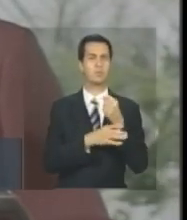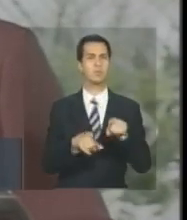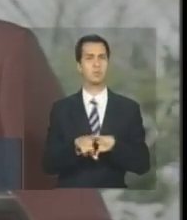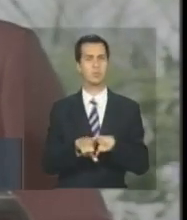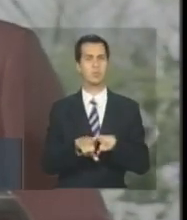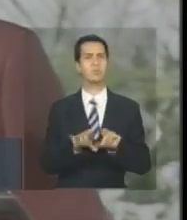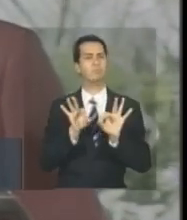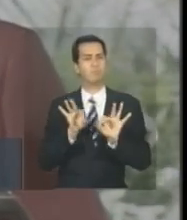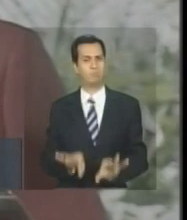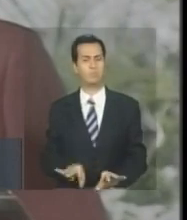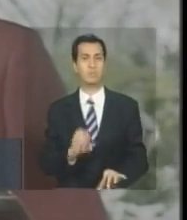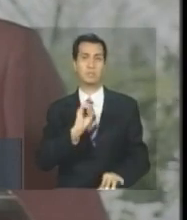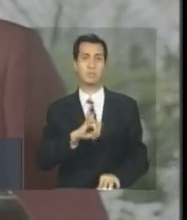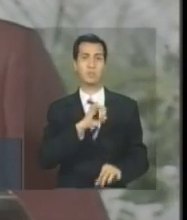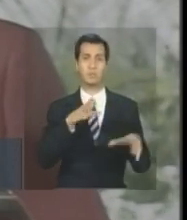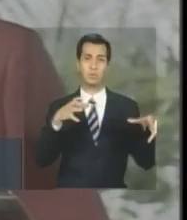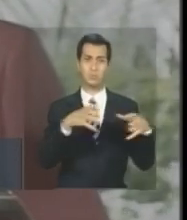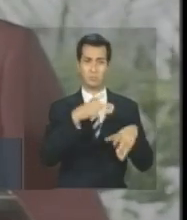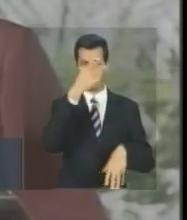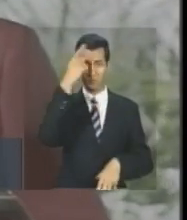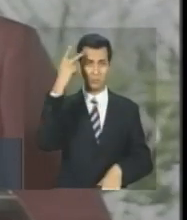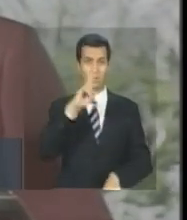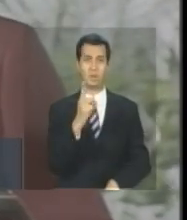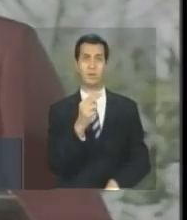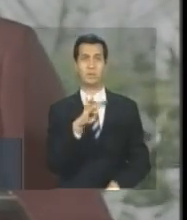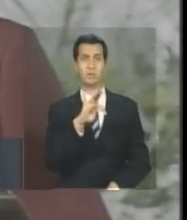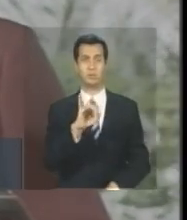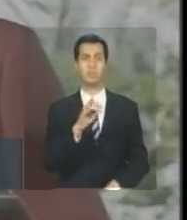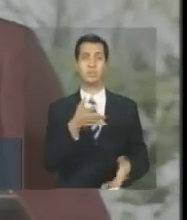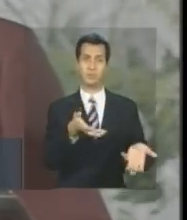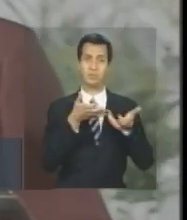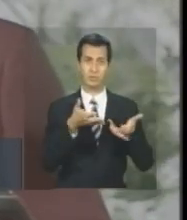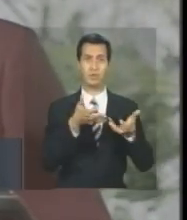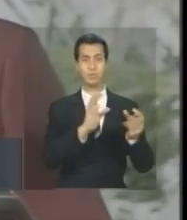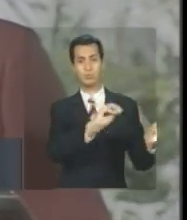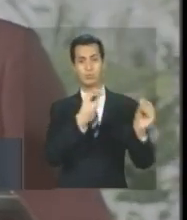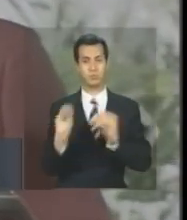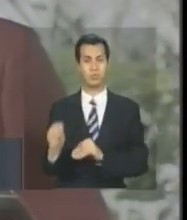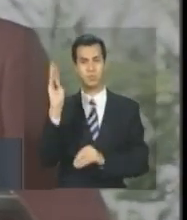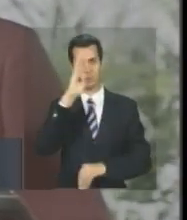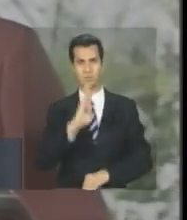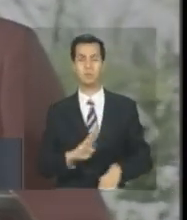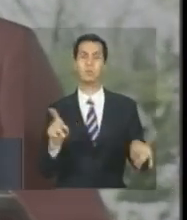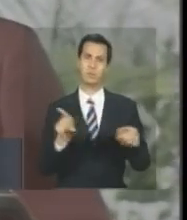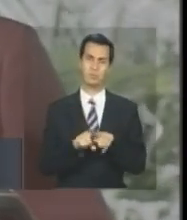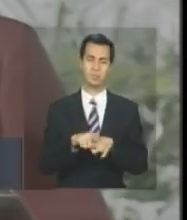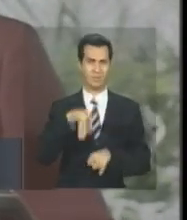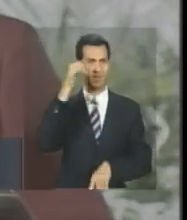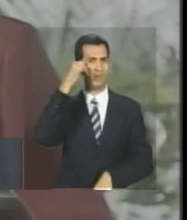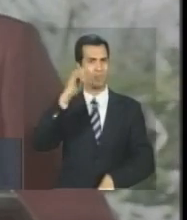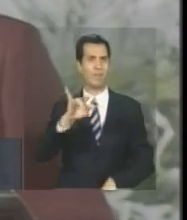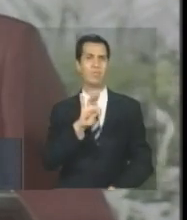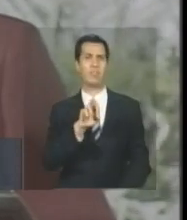lá escolham viver. E, ao mesmo tempo, combater o tráfico de pessoas,